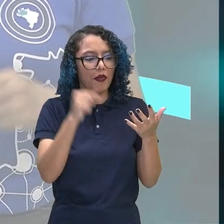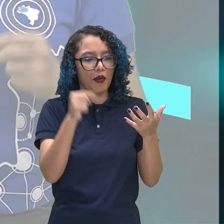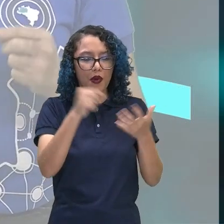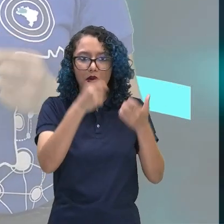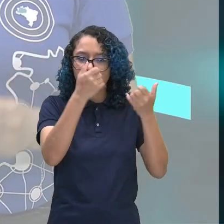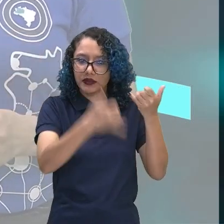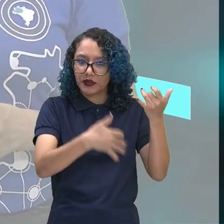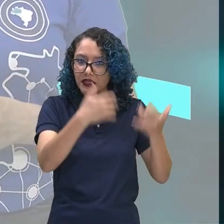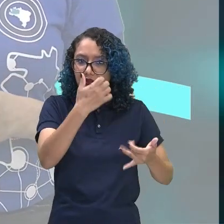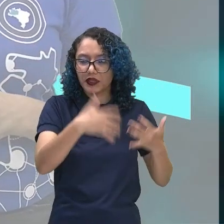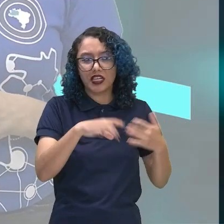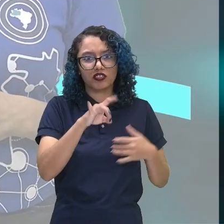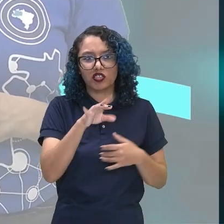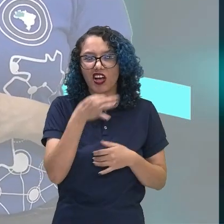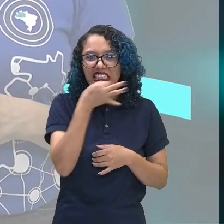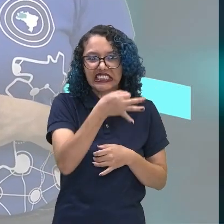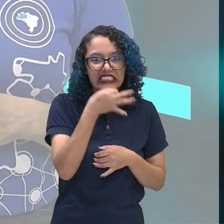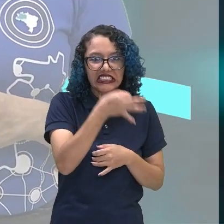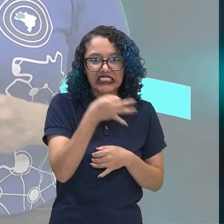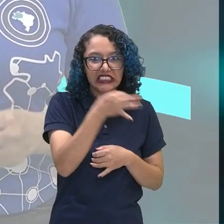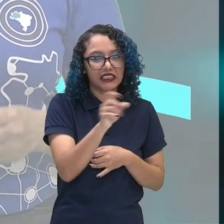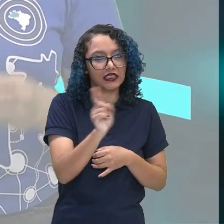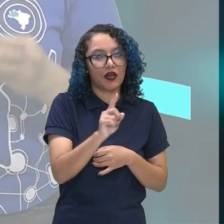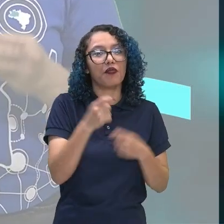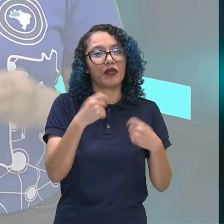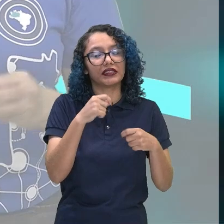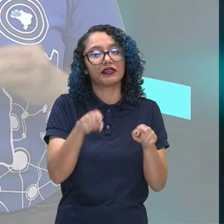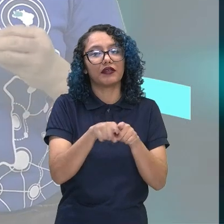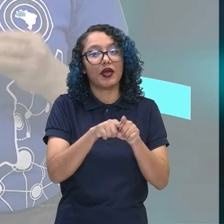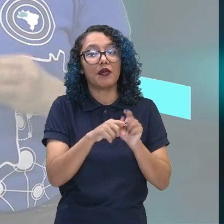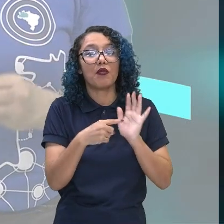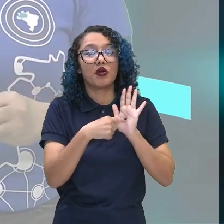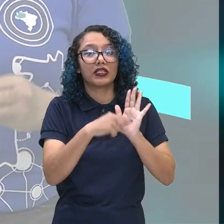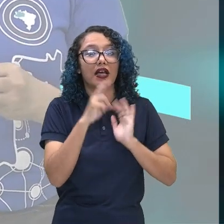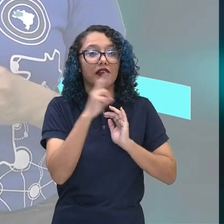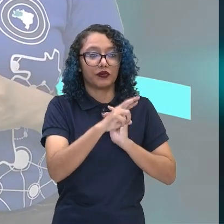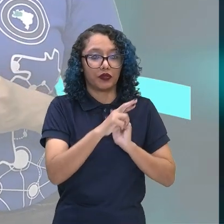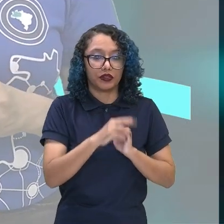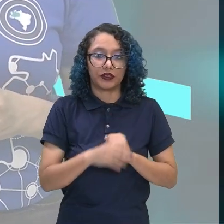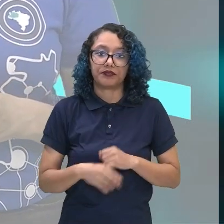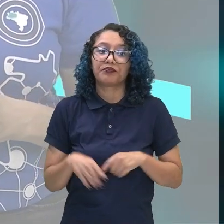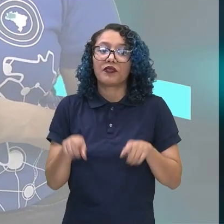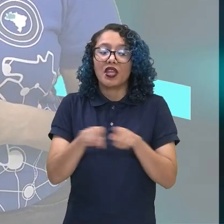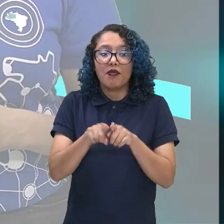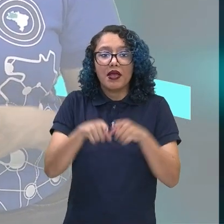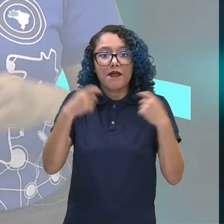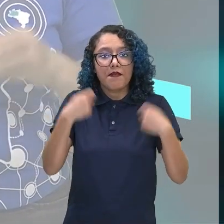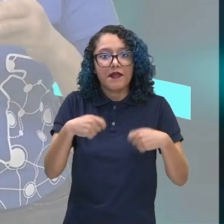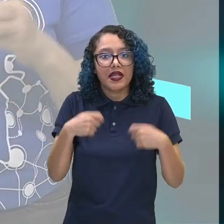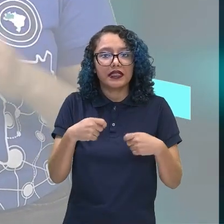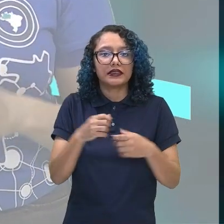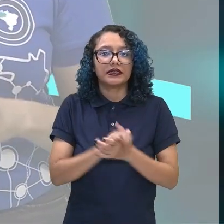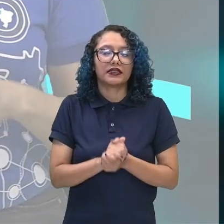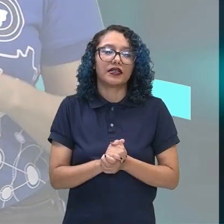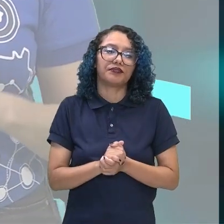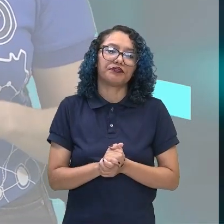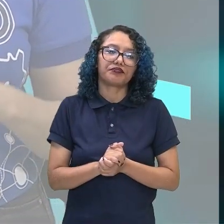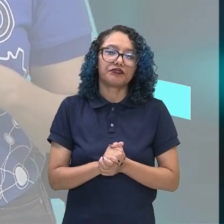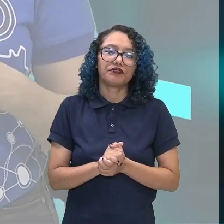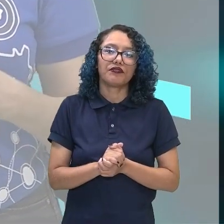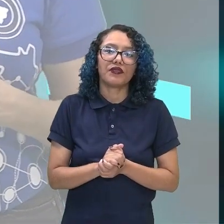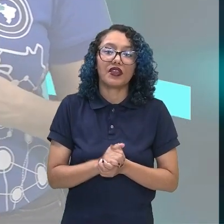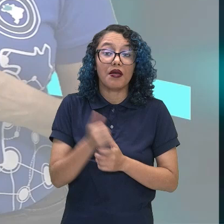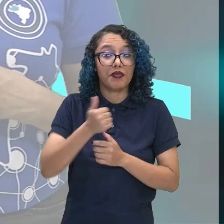outro. Textos escritos em primeira pessoa do singular ou plural, assinado pelo autor